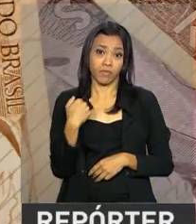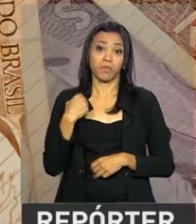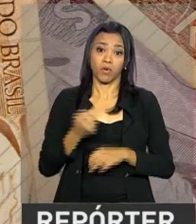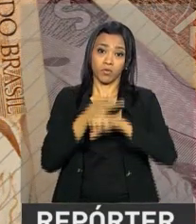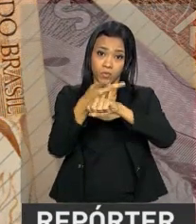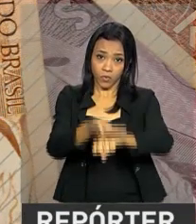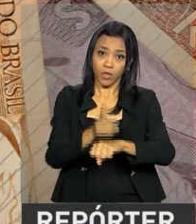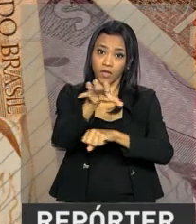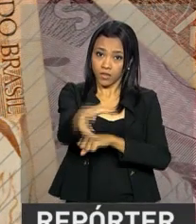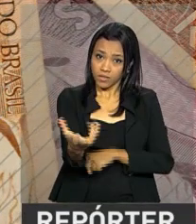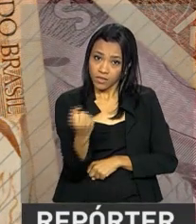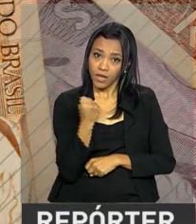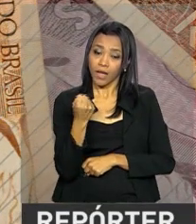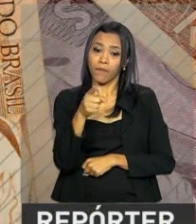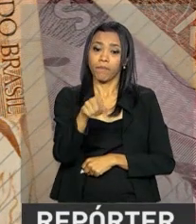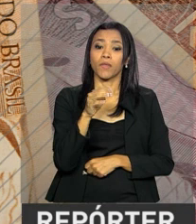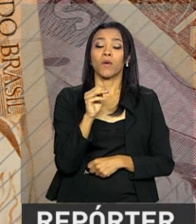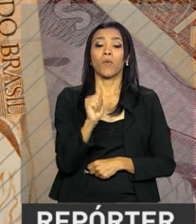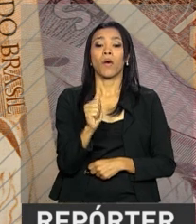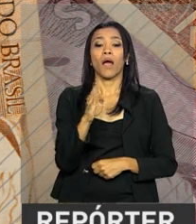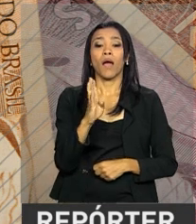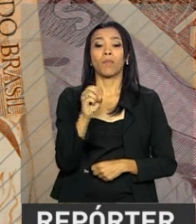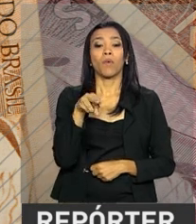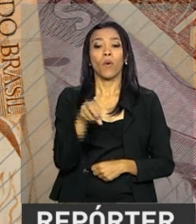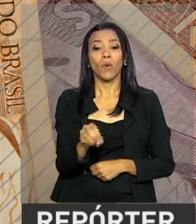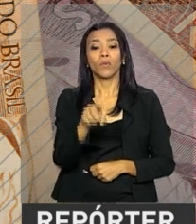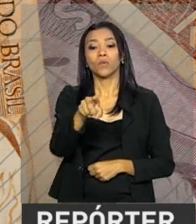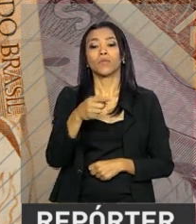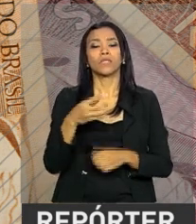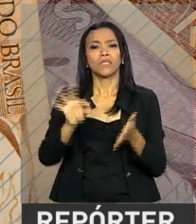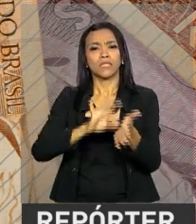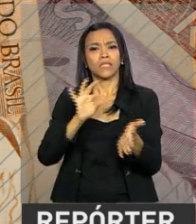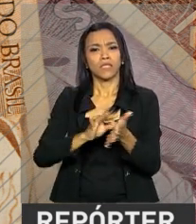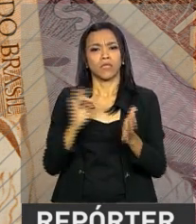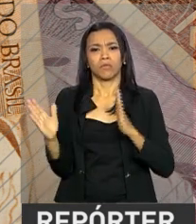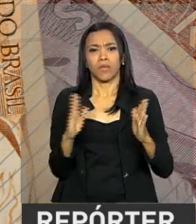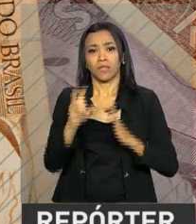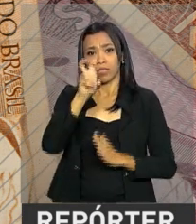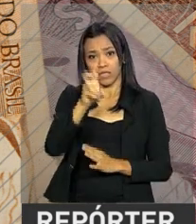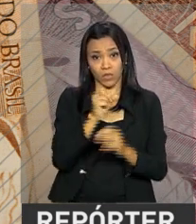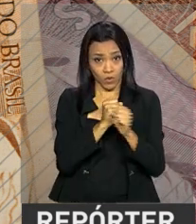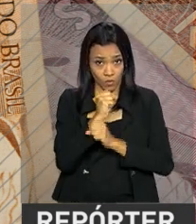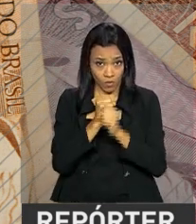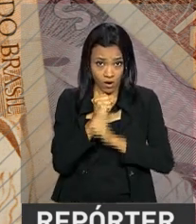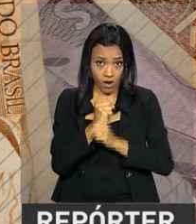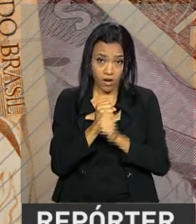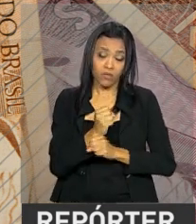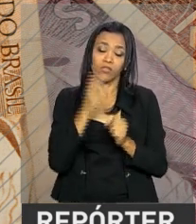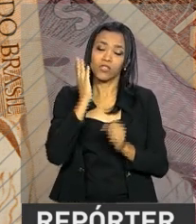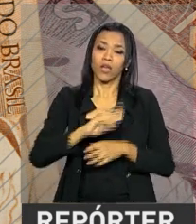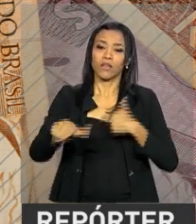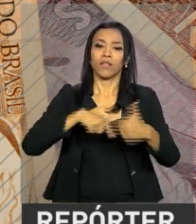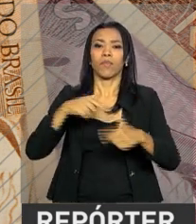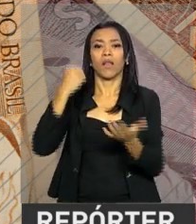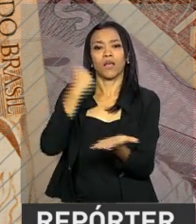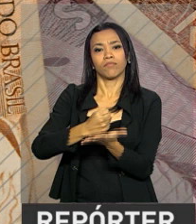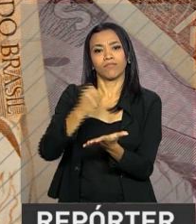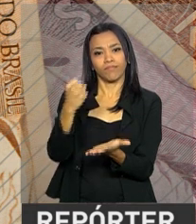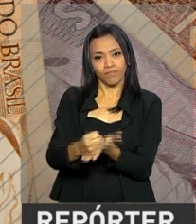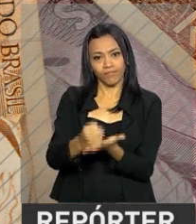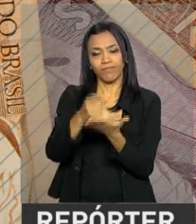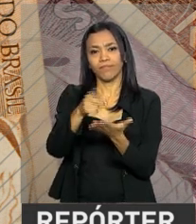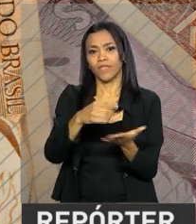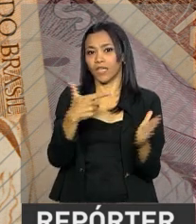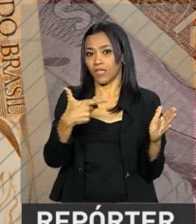abono salarial está disponível para quem tem inscrição no PIS-PASEP há pelo menos 5 anos, tenha trabalhado com carteira assinada por pelo menos 30 dias